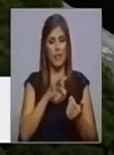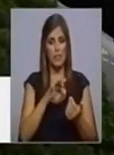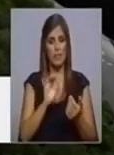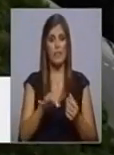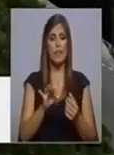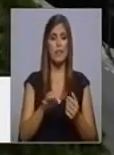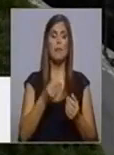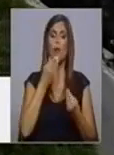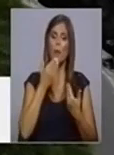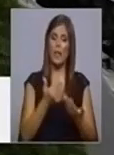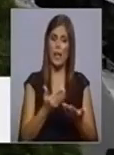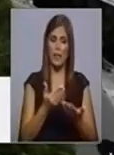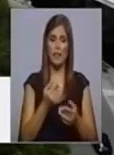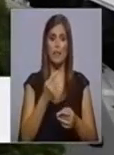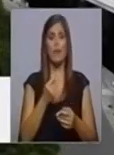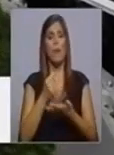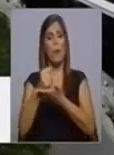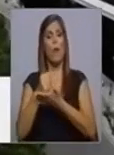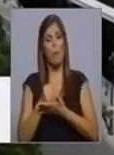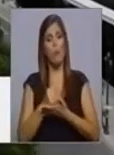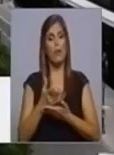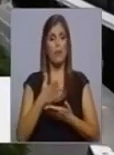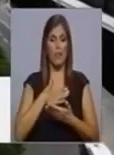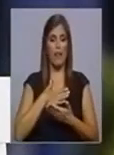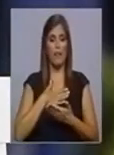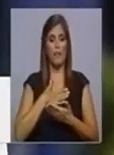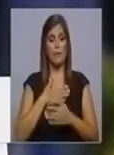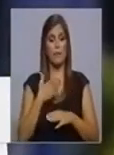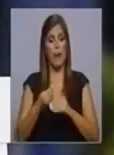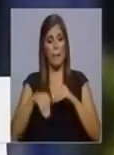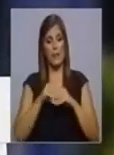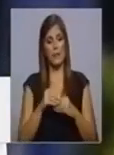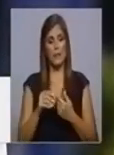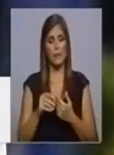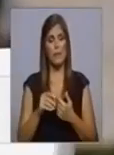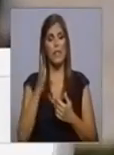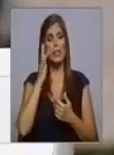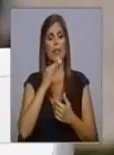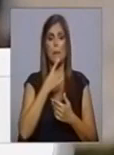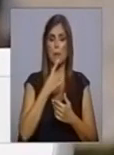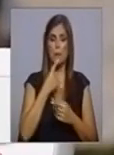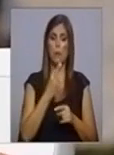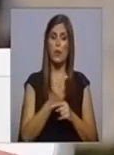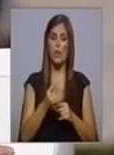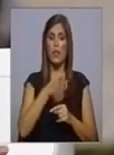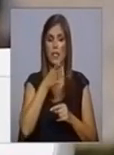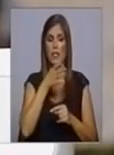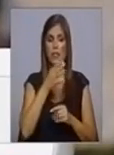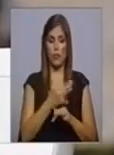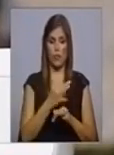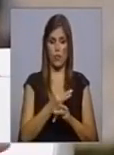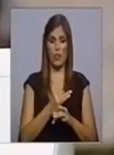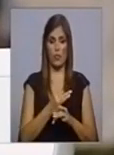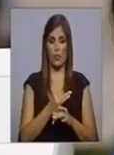Moreira, obrigada por este apoio que nos está a dar extra. E tentar perceber, porque disse que as comemorações